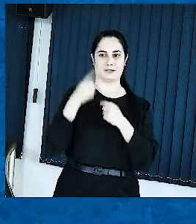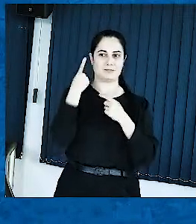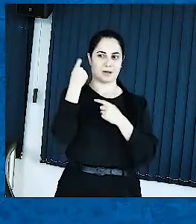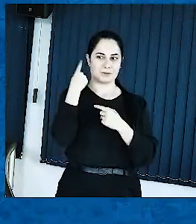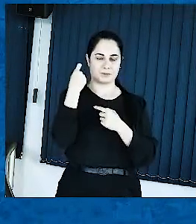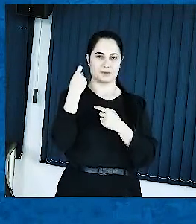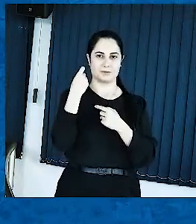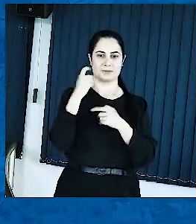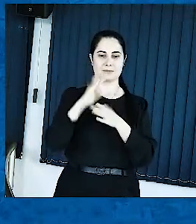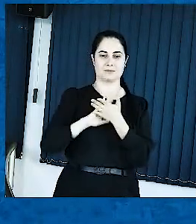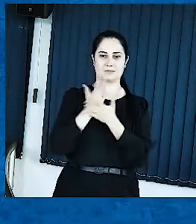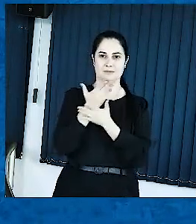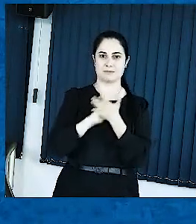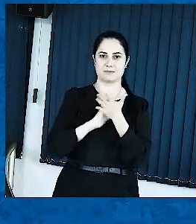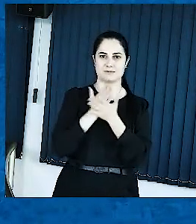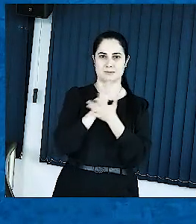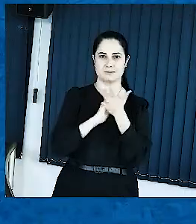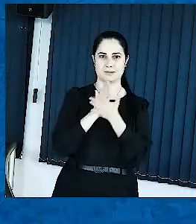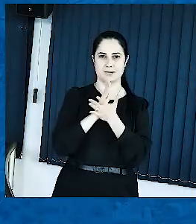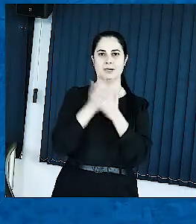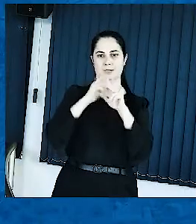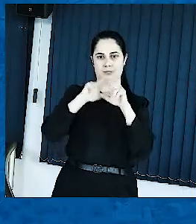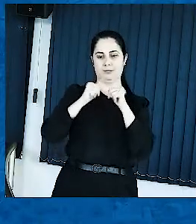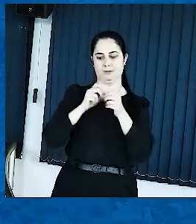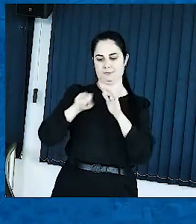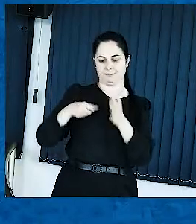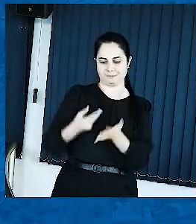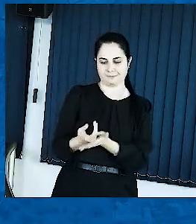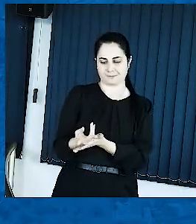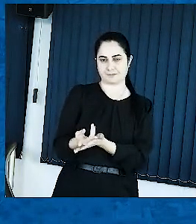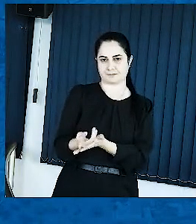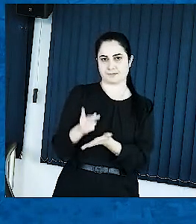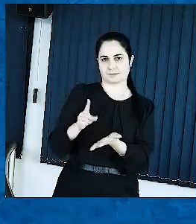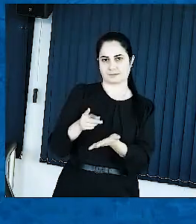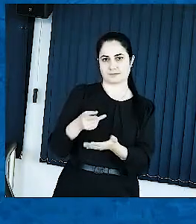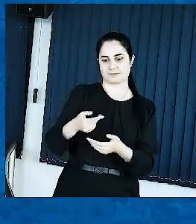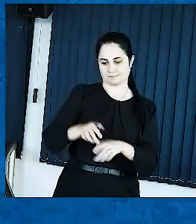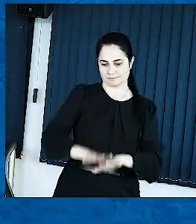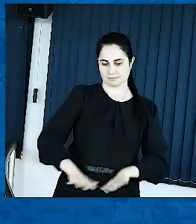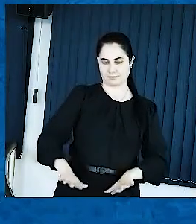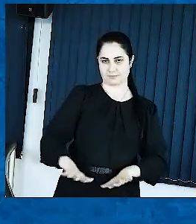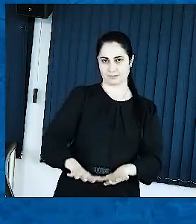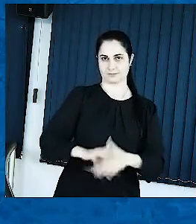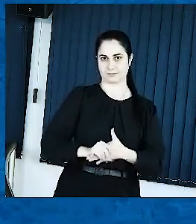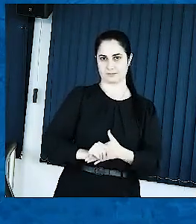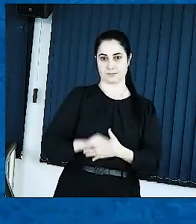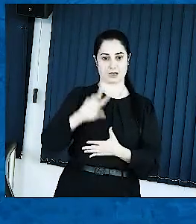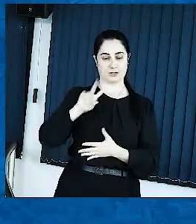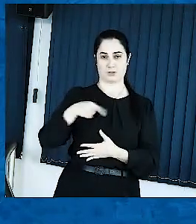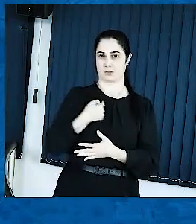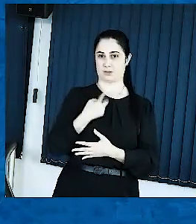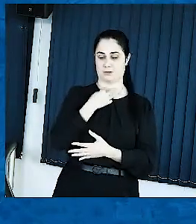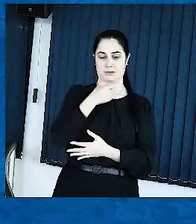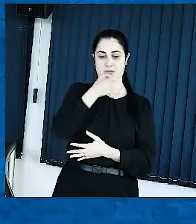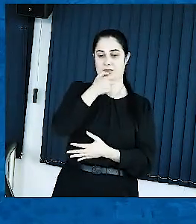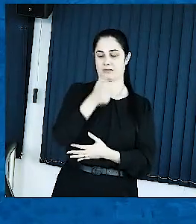está incomodando ela. Por isso que essa criança está se jogando no chão. E a gente precisa entender isso, a gente não pode